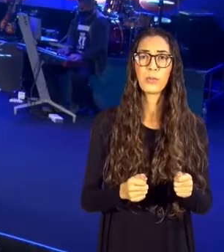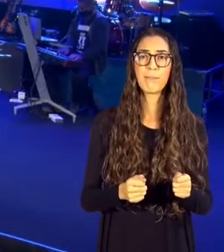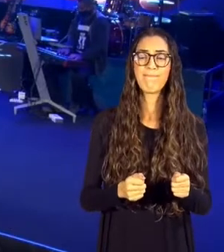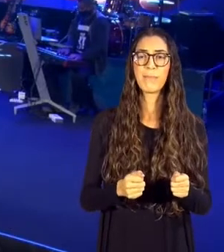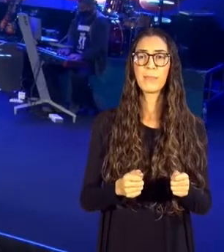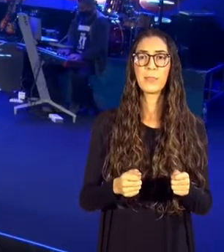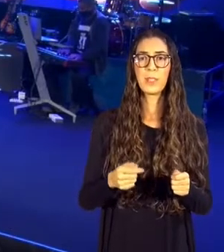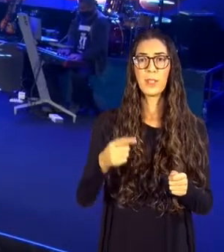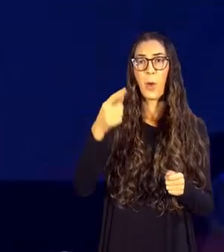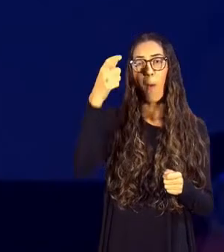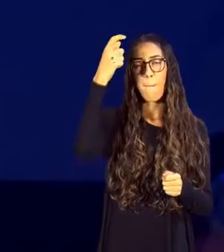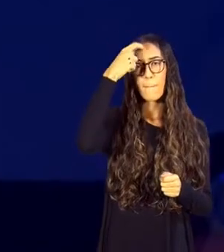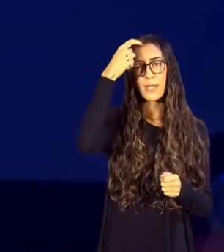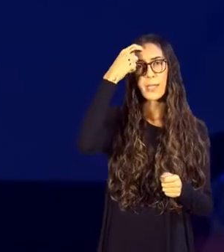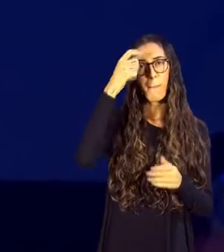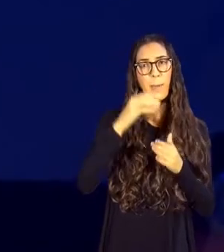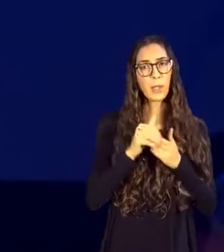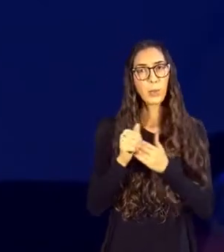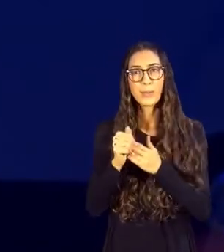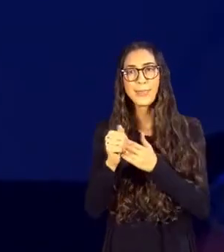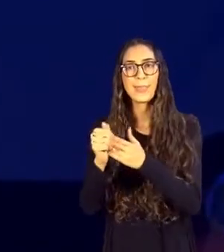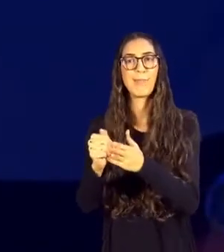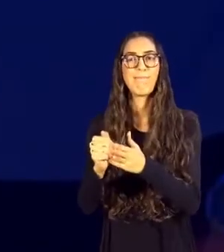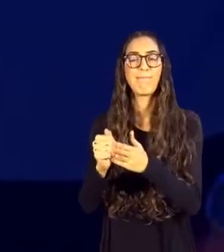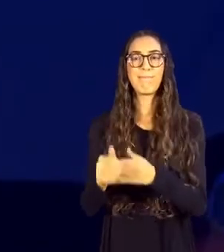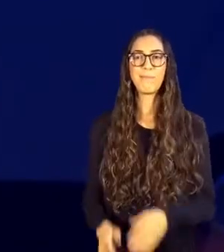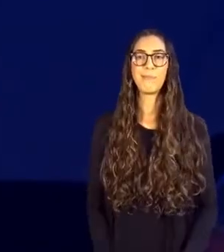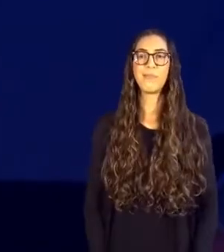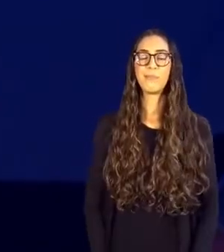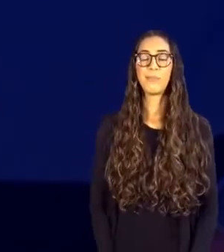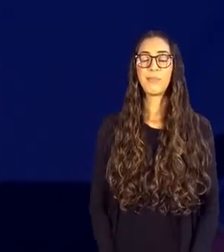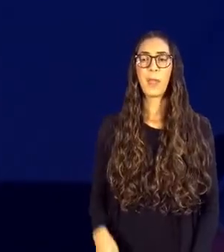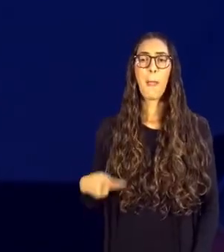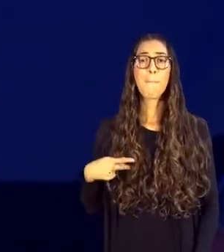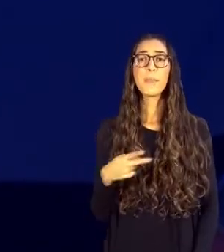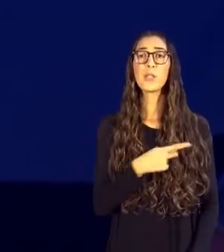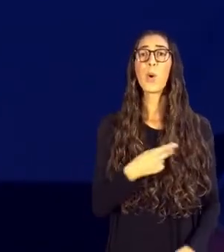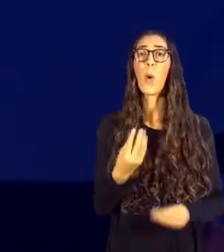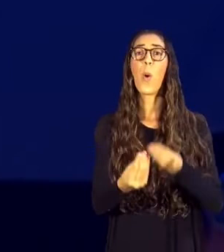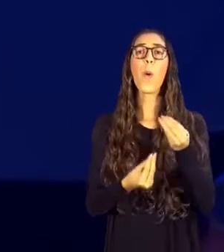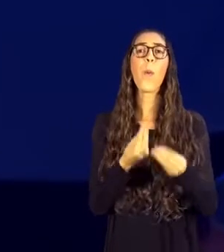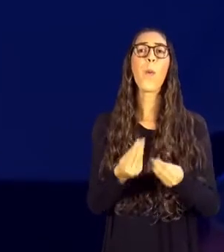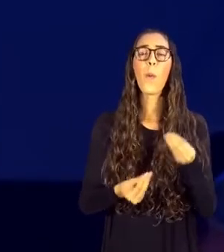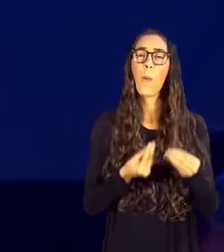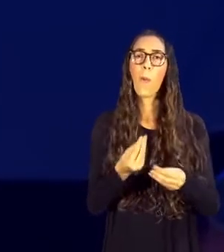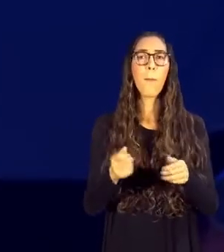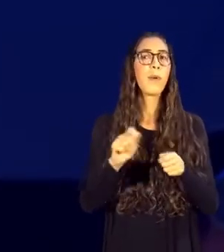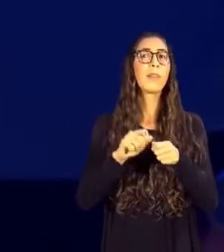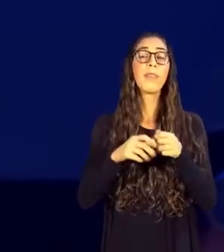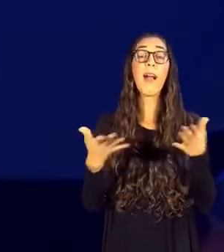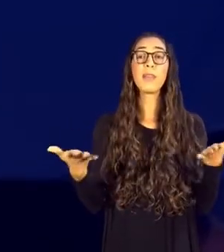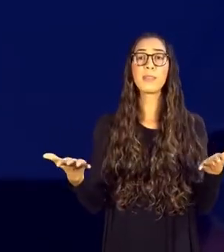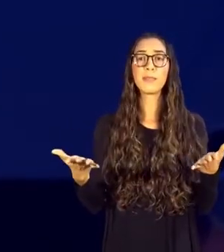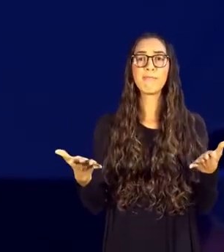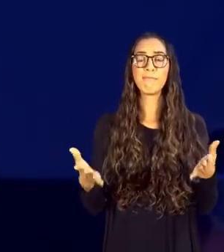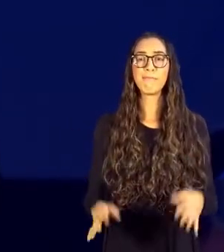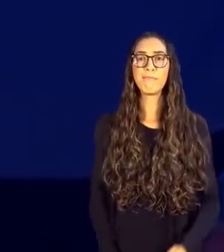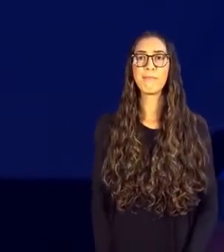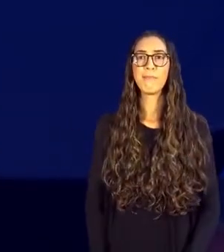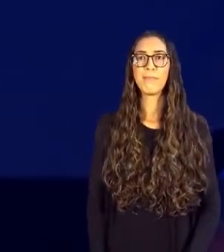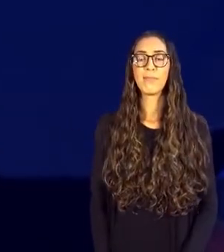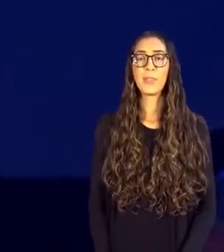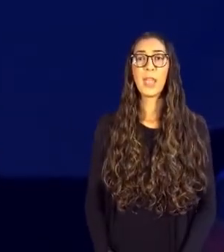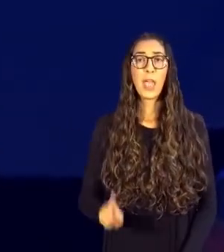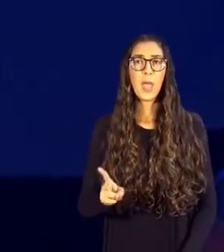faz. Pastor, então como é que faz? Eu sempre tive essa mentalidade, eu sempre pensei desse